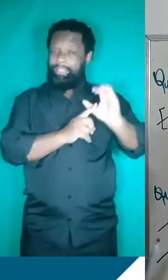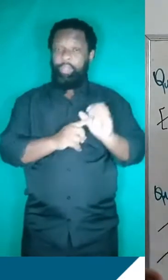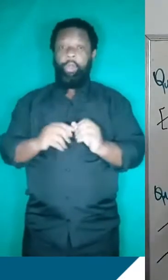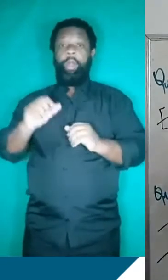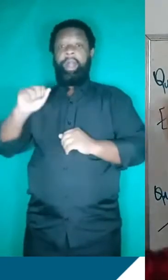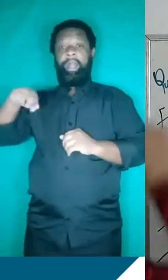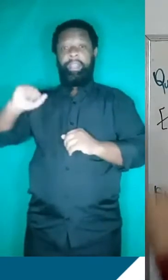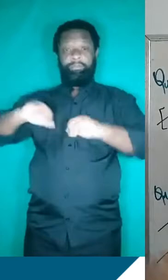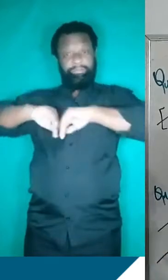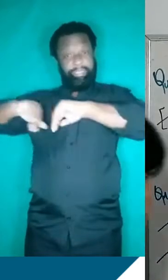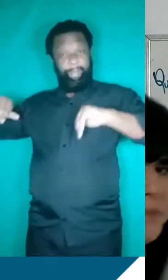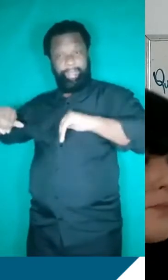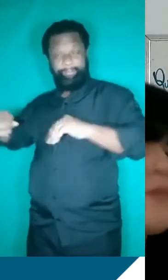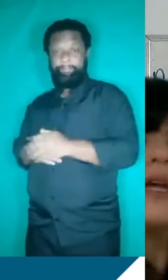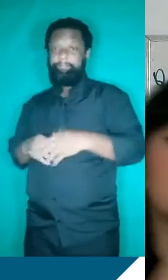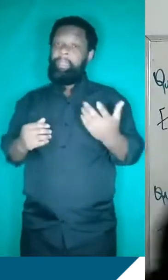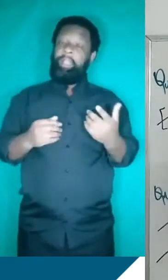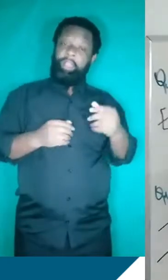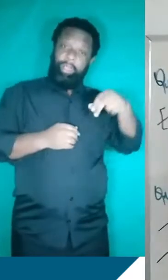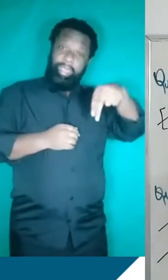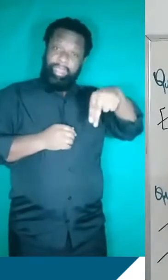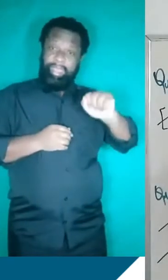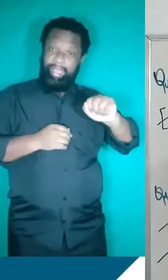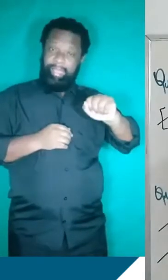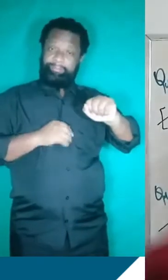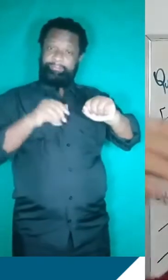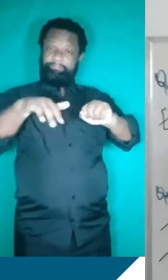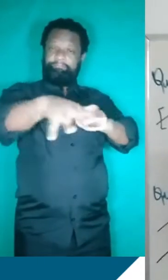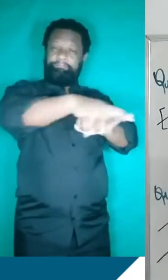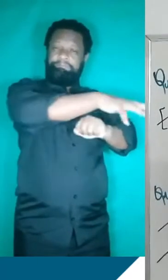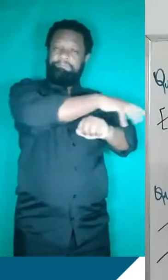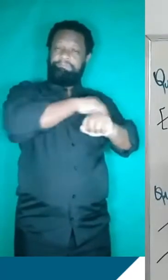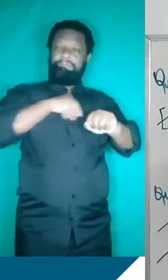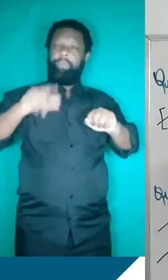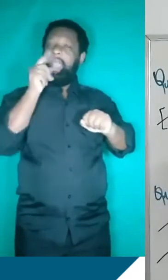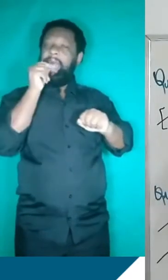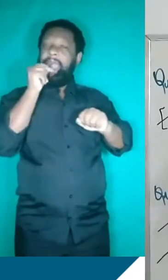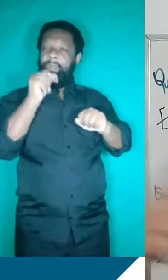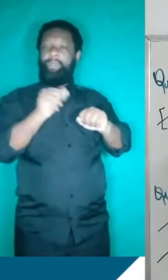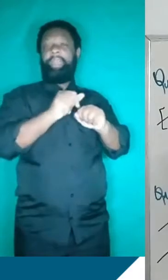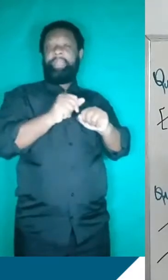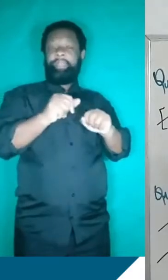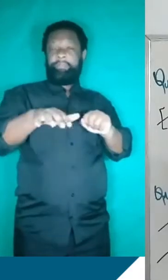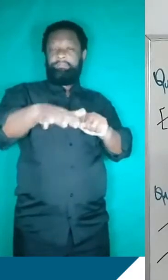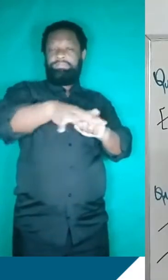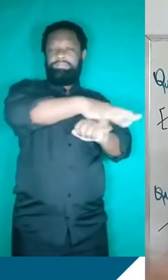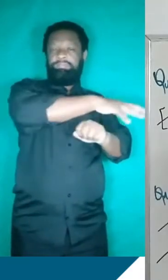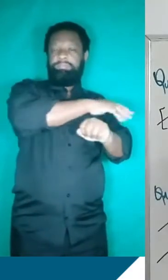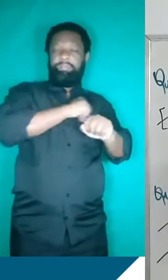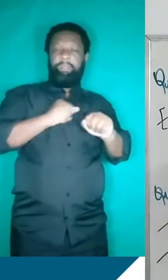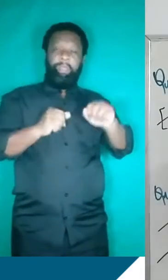do Na+ e do poliacrilato. Em volta do Na+, ficarão as moléculas de água, estabilizando o